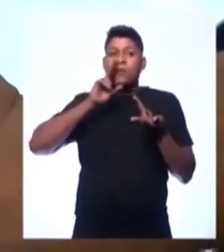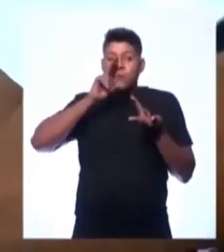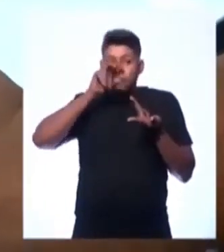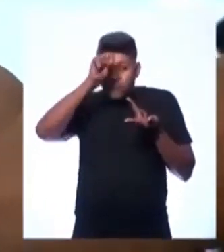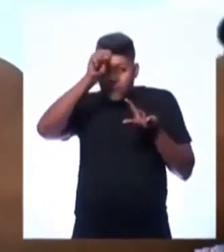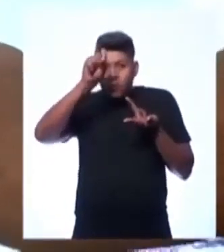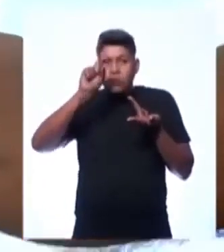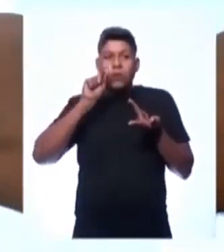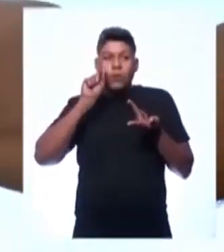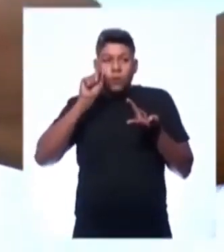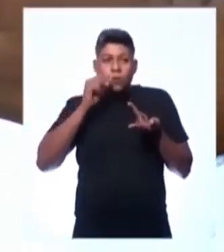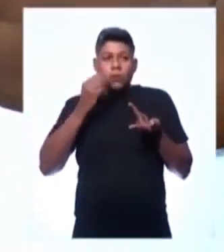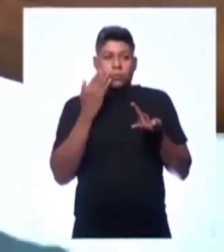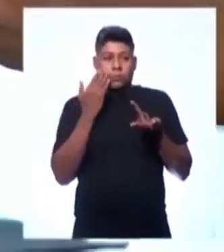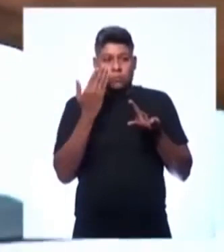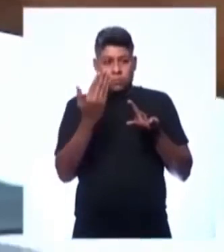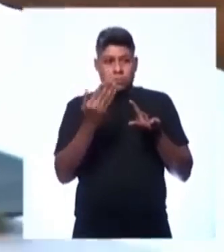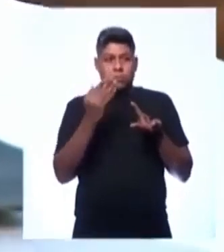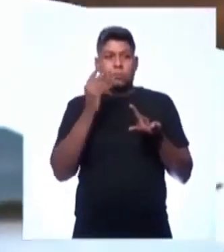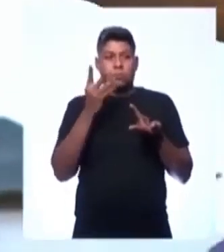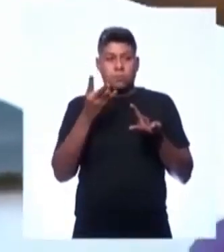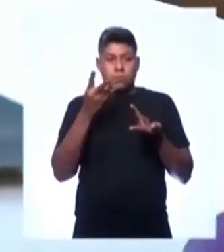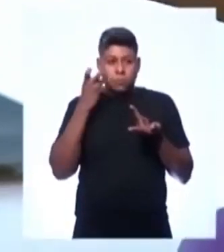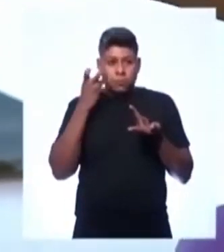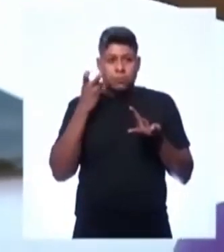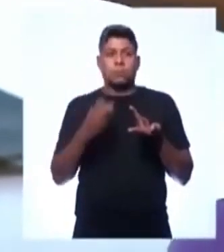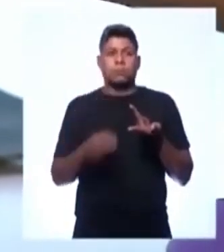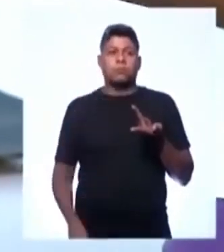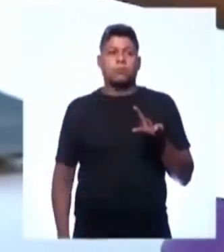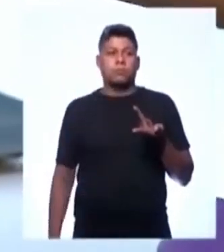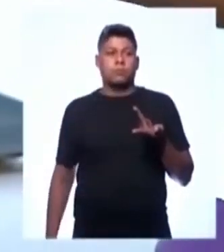então, está para frente, como você observou aqui, ó.